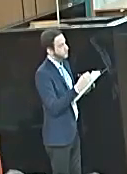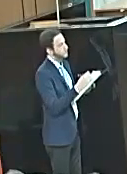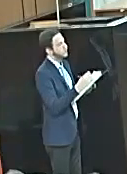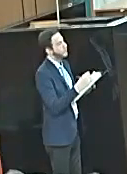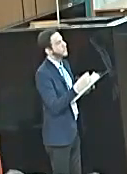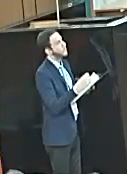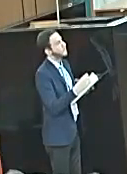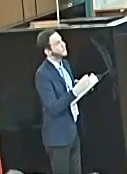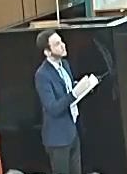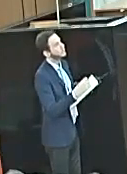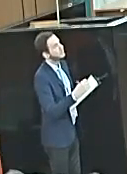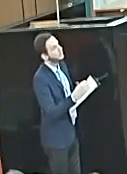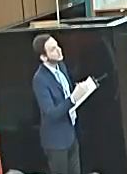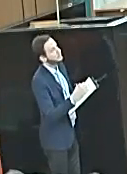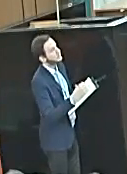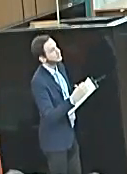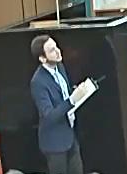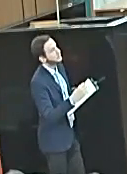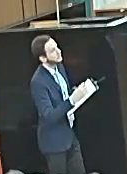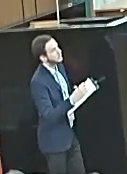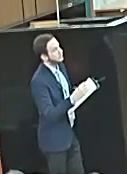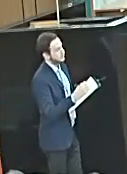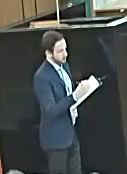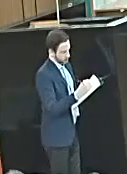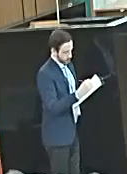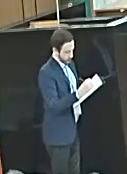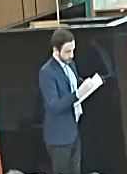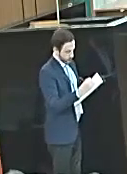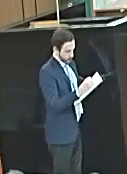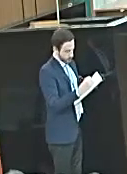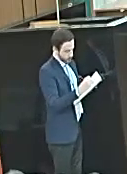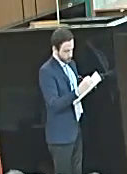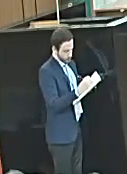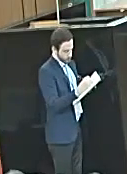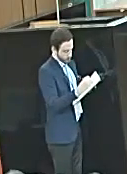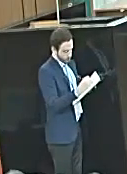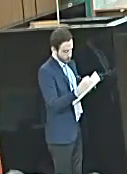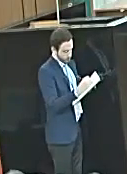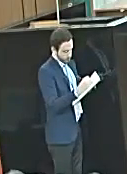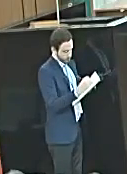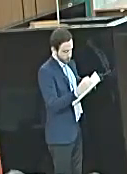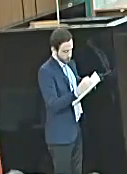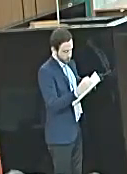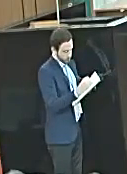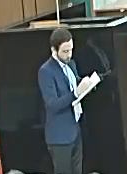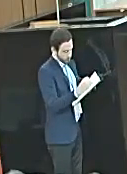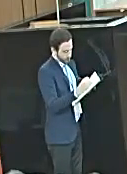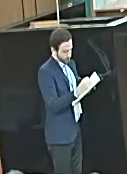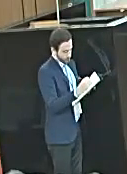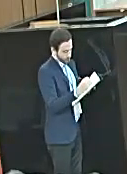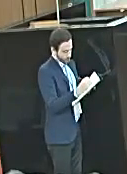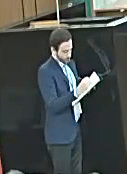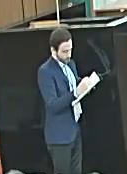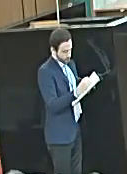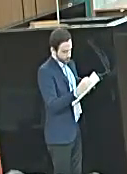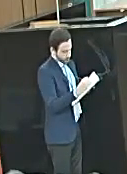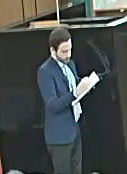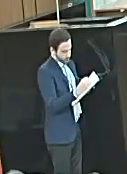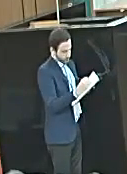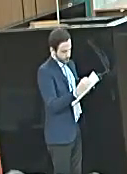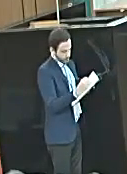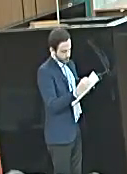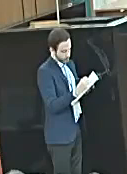se errar e frangueiro se perdeu o gol mau demais e muita gente fica pensando né